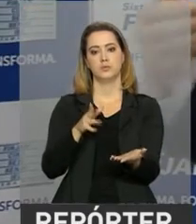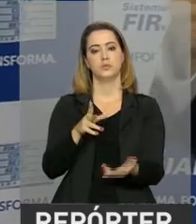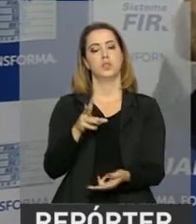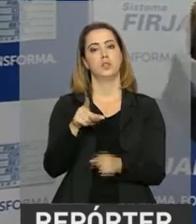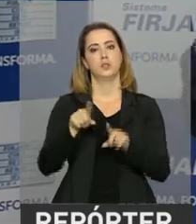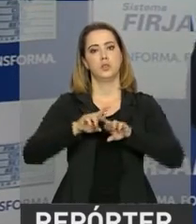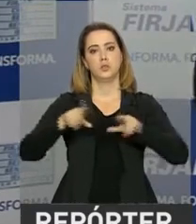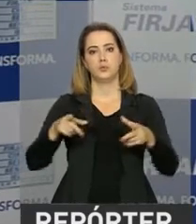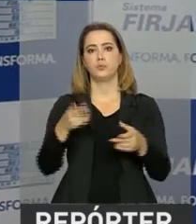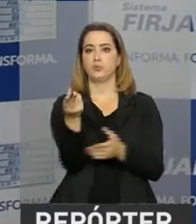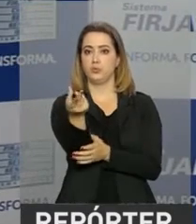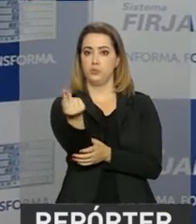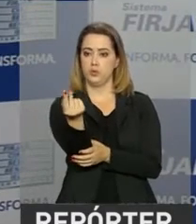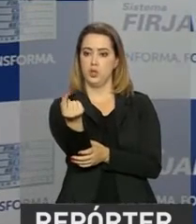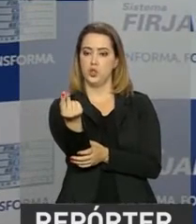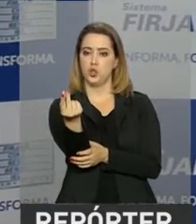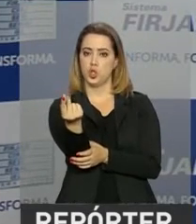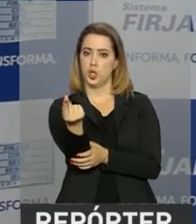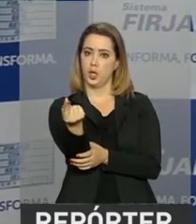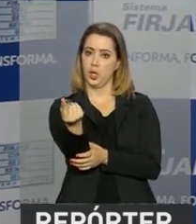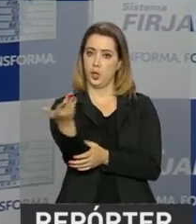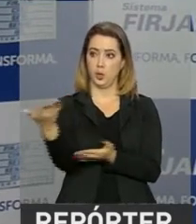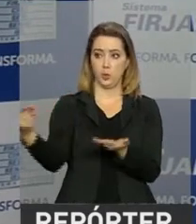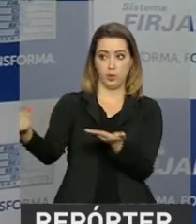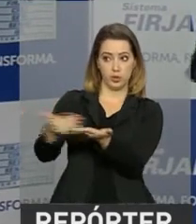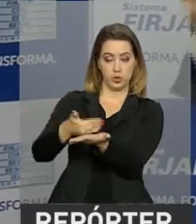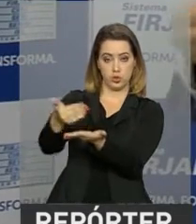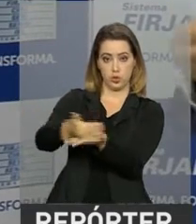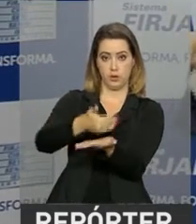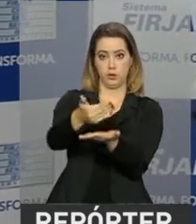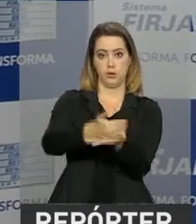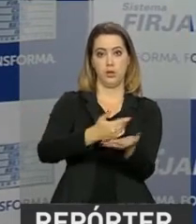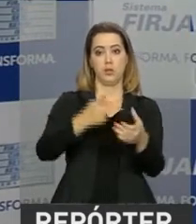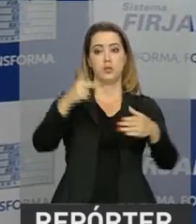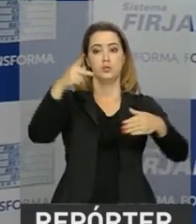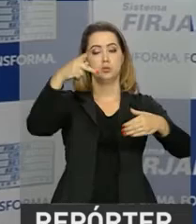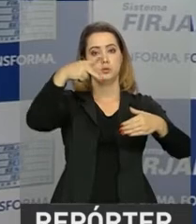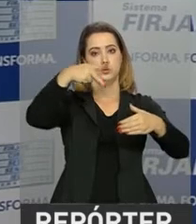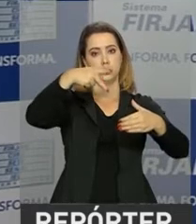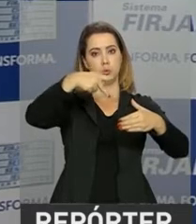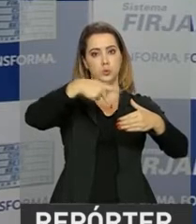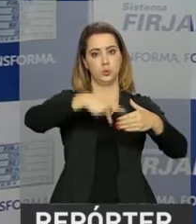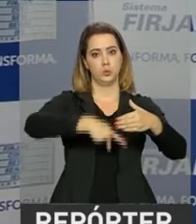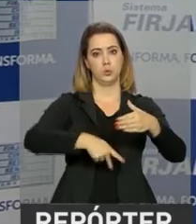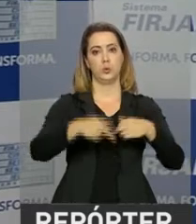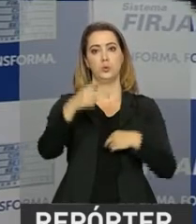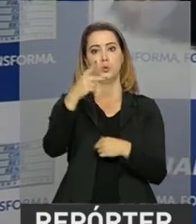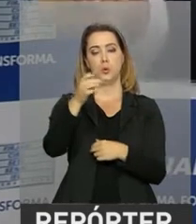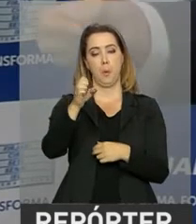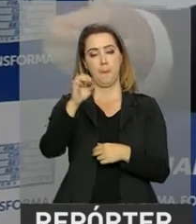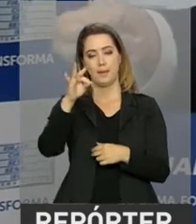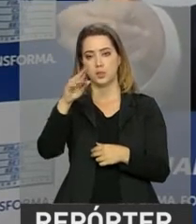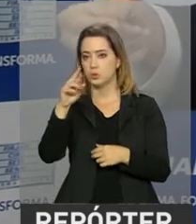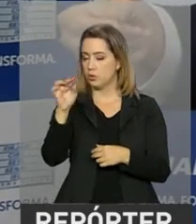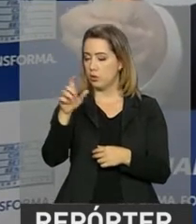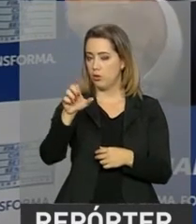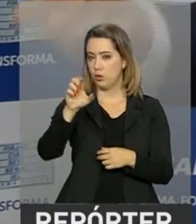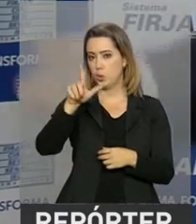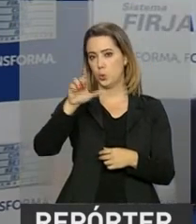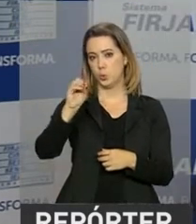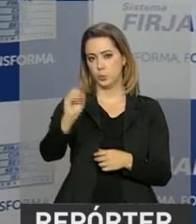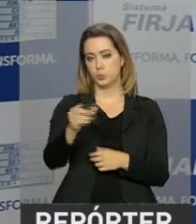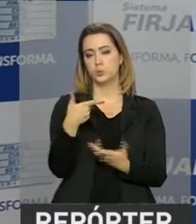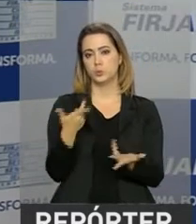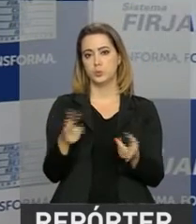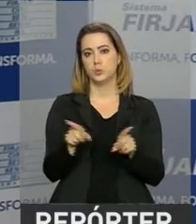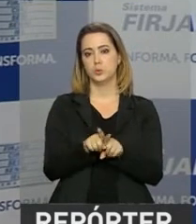do petróleo, isto é, participação dos estados nas receitas do estado, do Rio particularmente, na receita